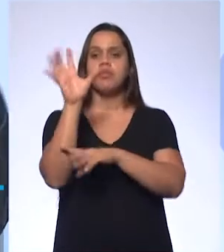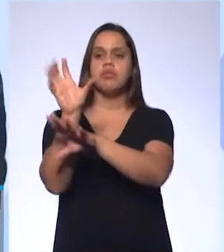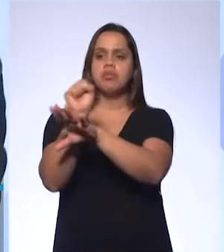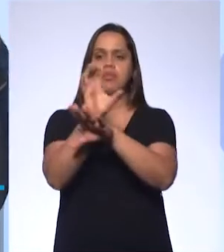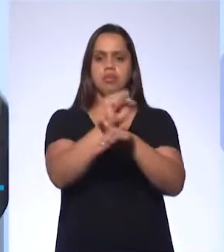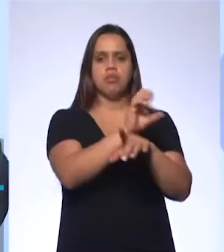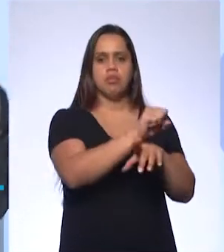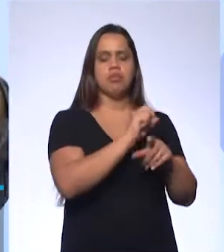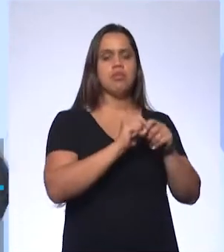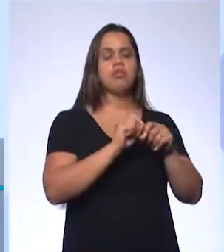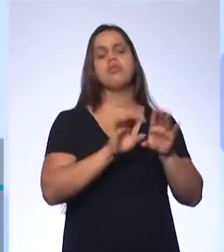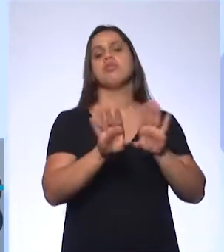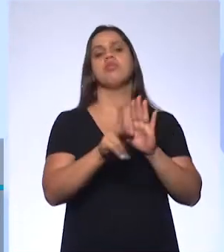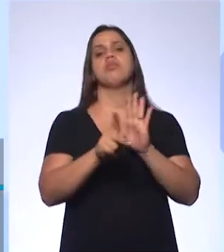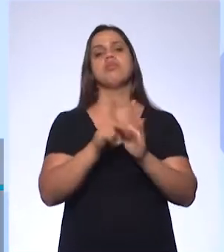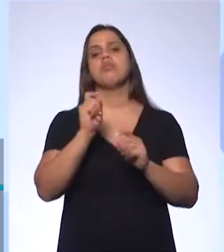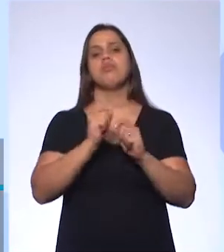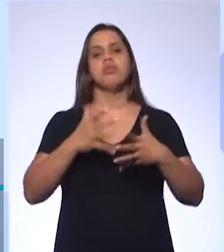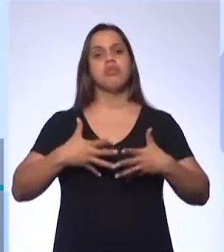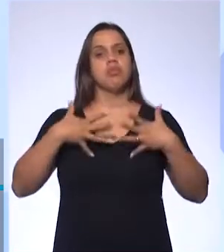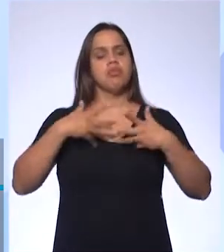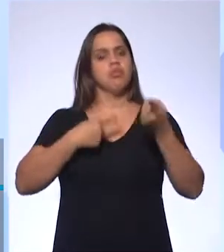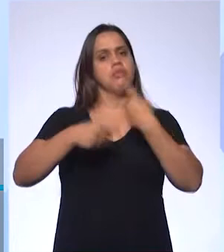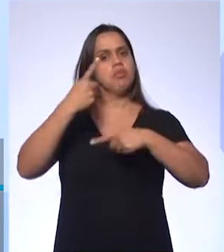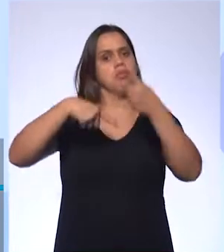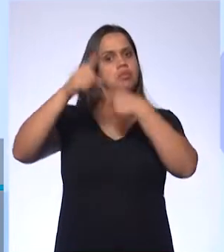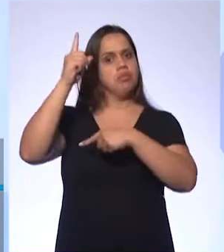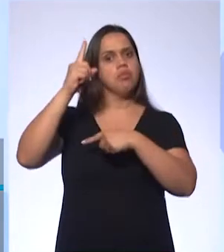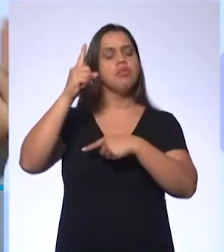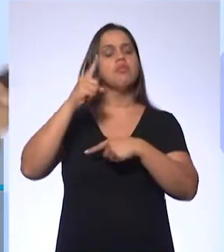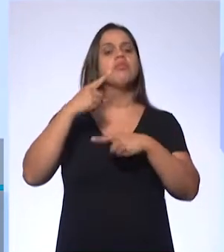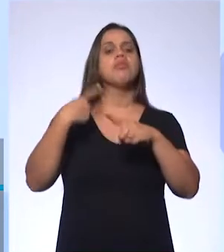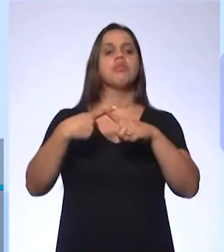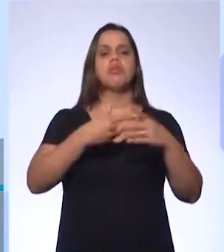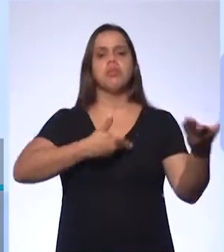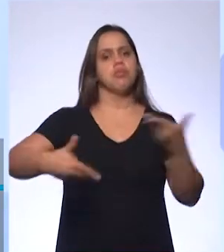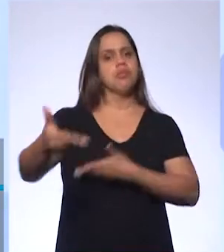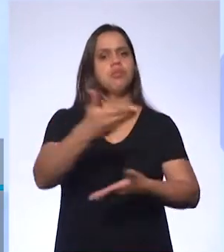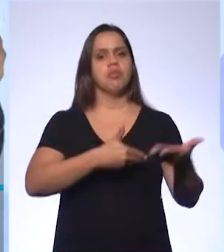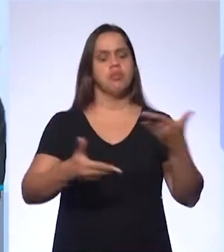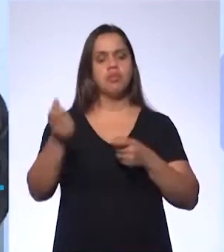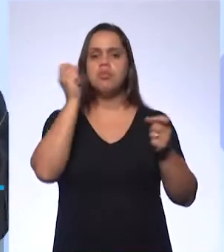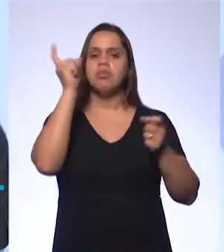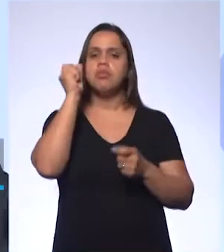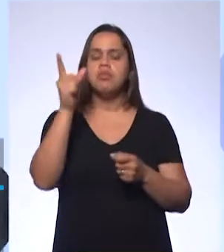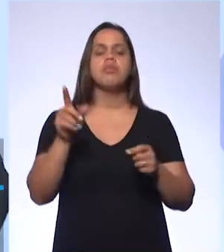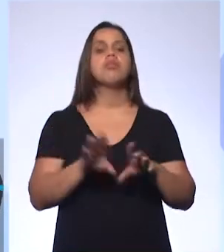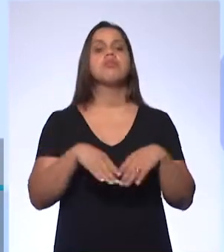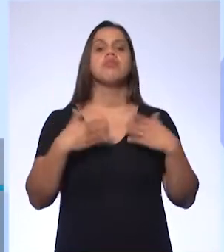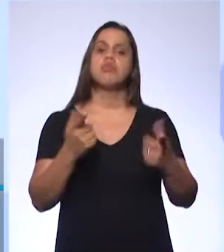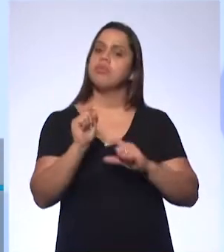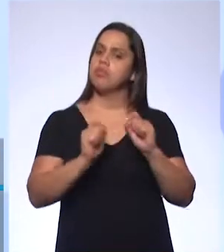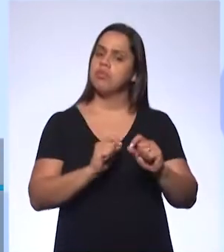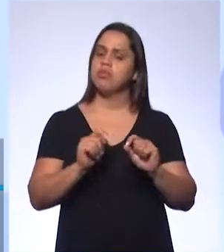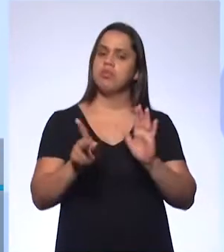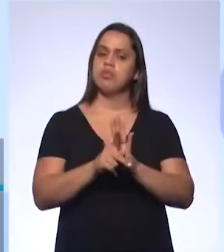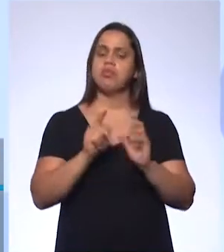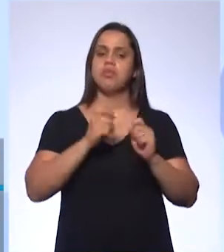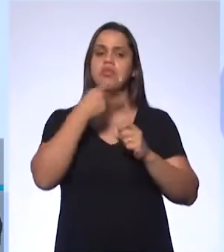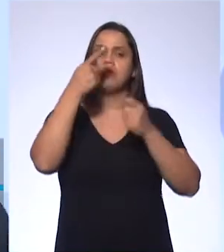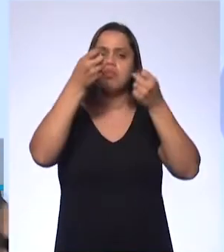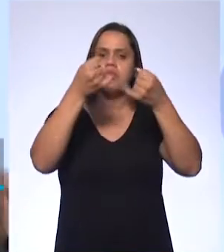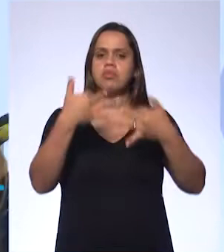se autoalimenta, ele evolui a partir dessa fusão de culturas. Então, antropofágico, quando fala